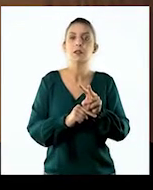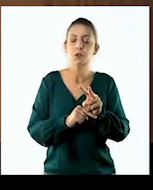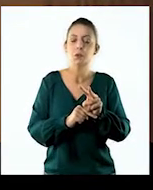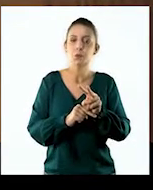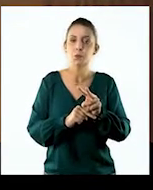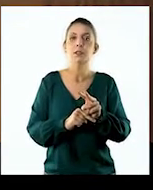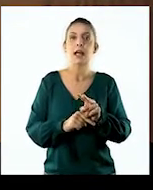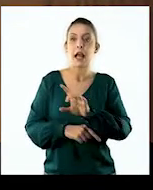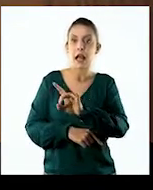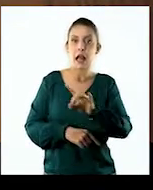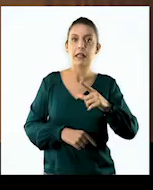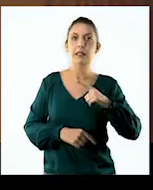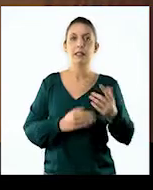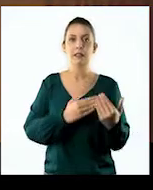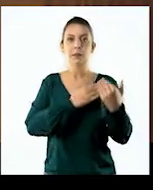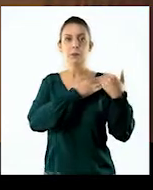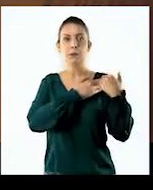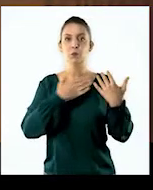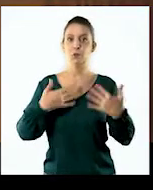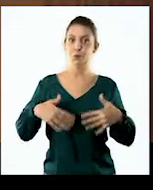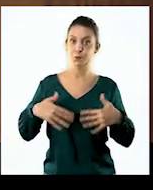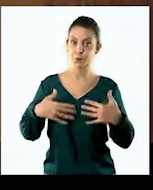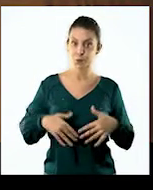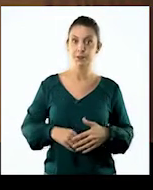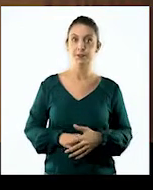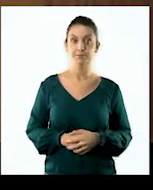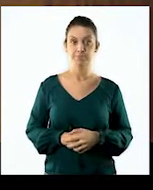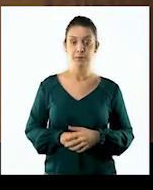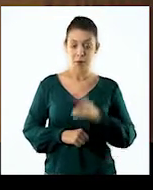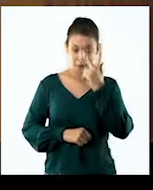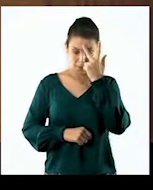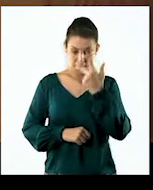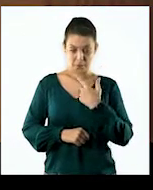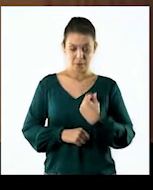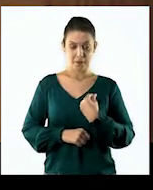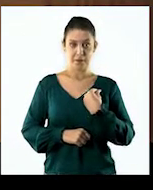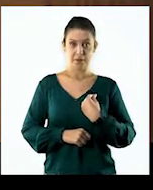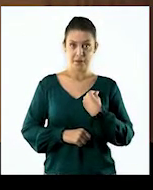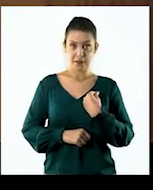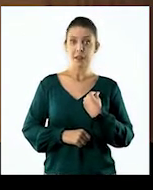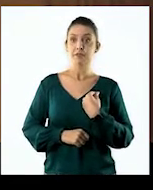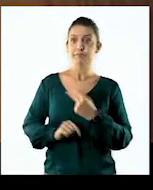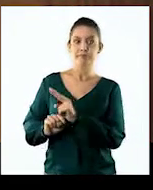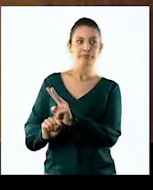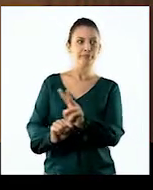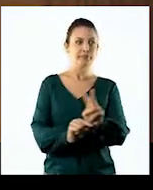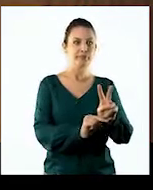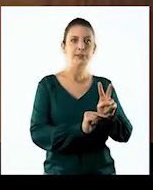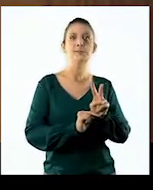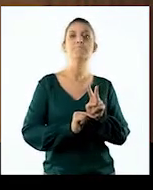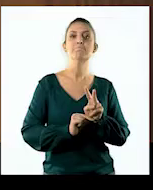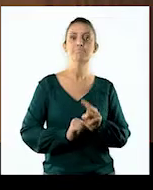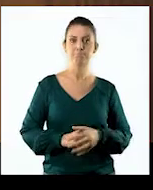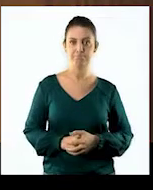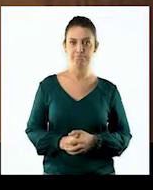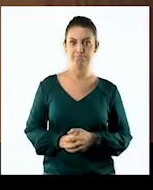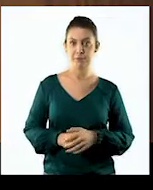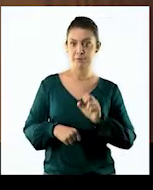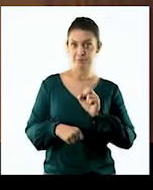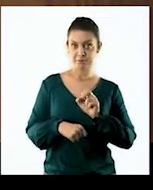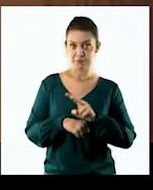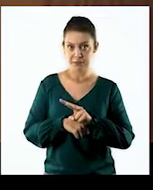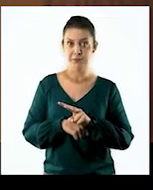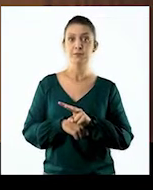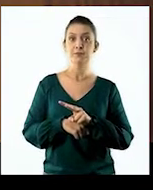a cada um de nós tem uma responsabilidade imensa em preservar sua própria vida e de todos os outros